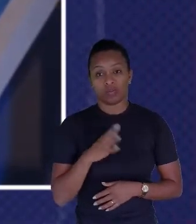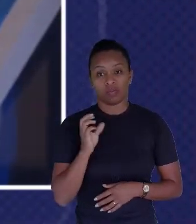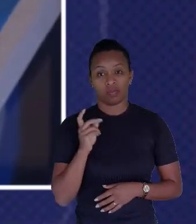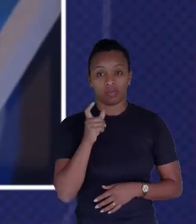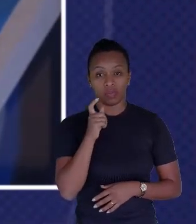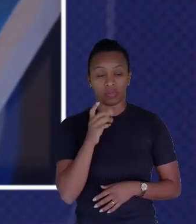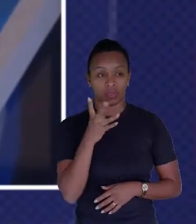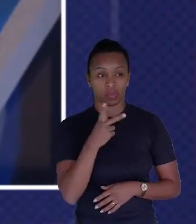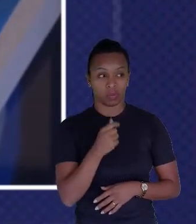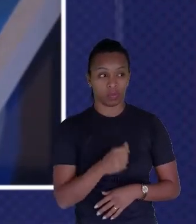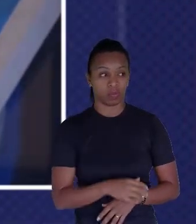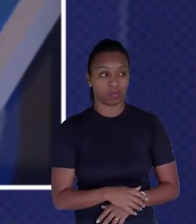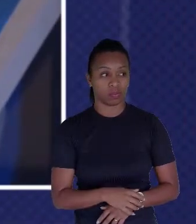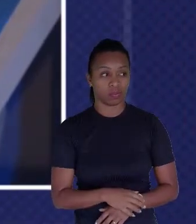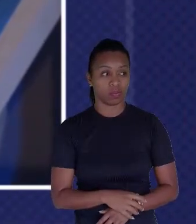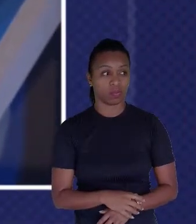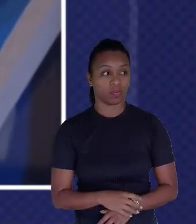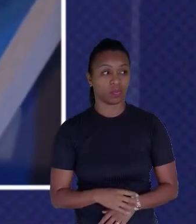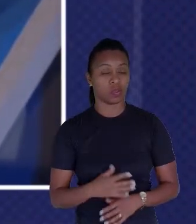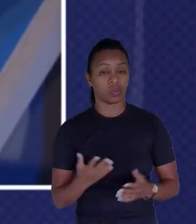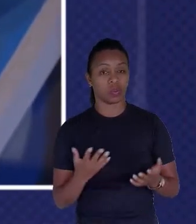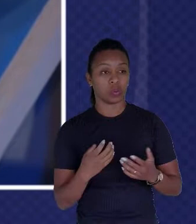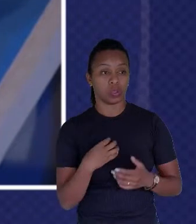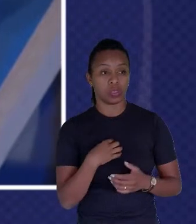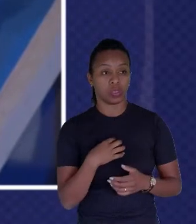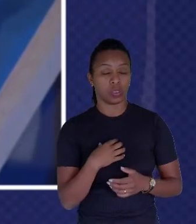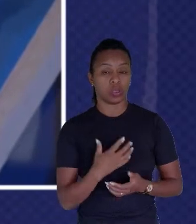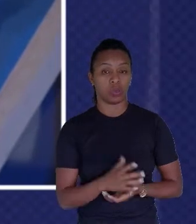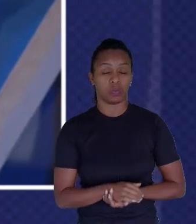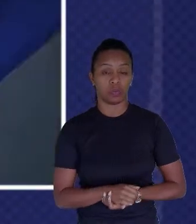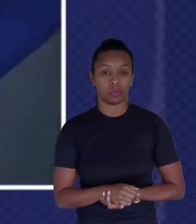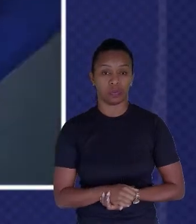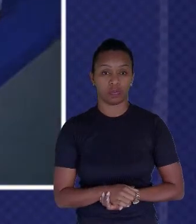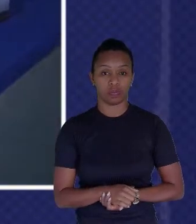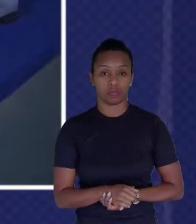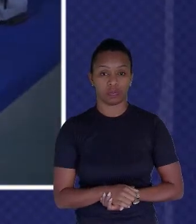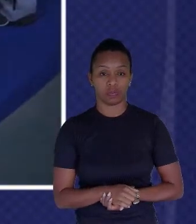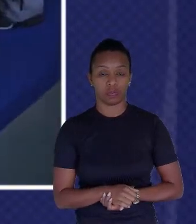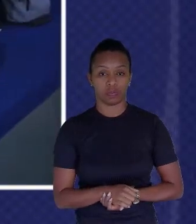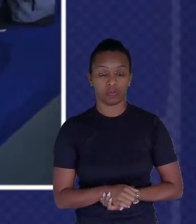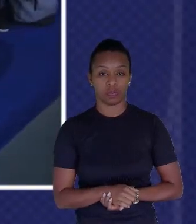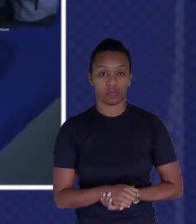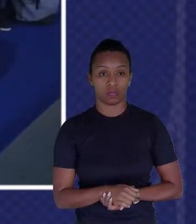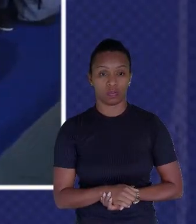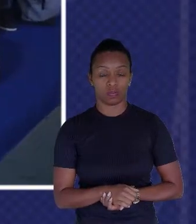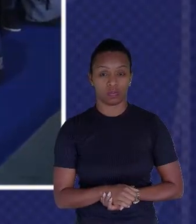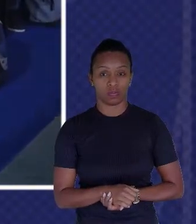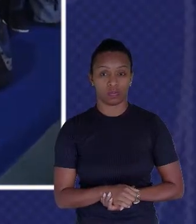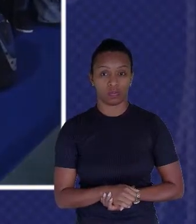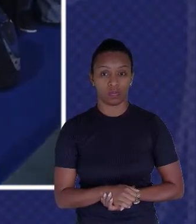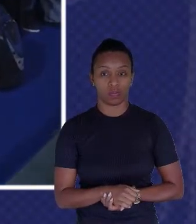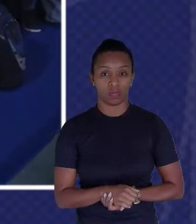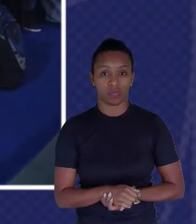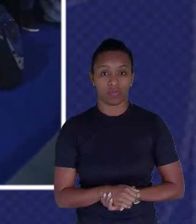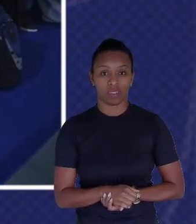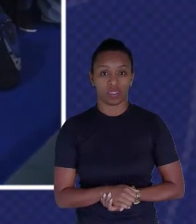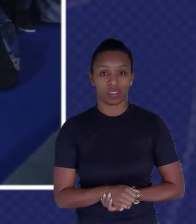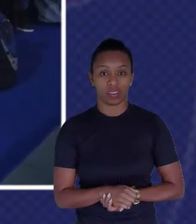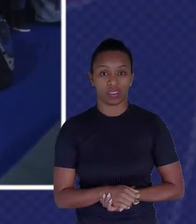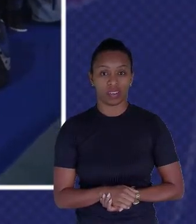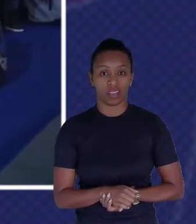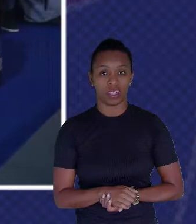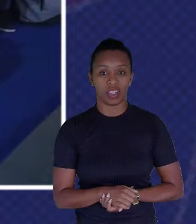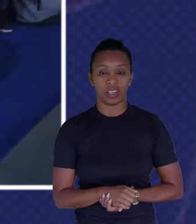bonitas como é que estão saindo hoje se sentindo o parceiro gosto palavra